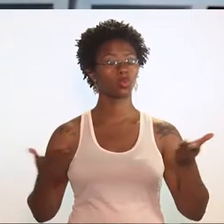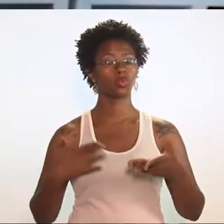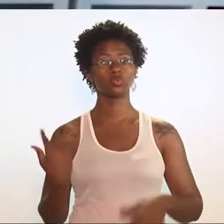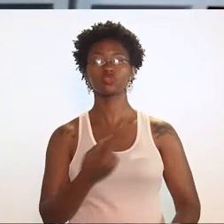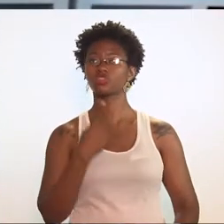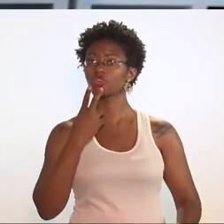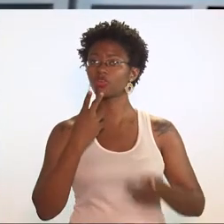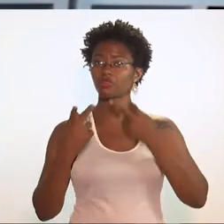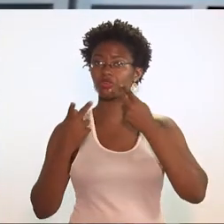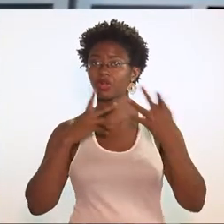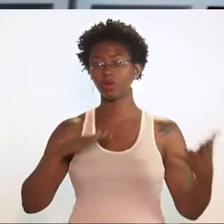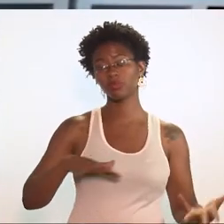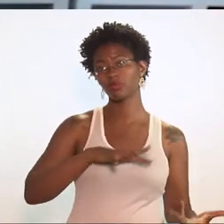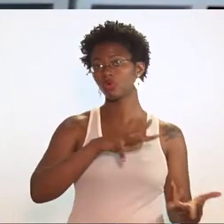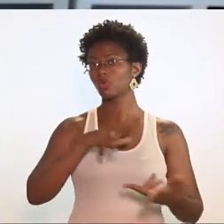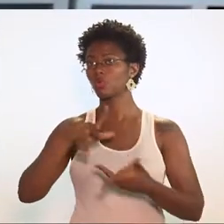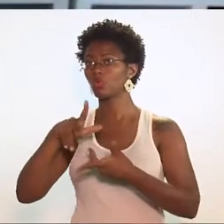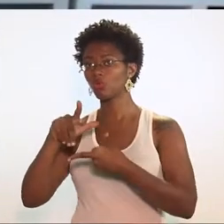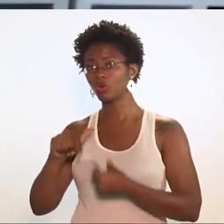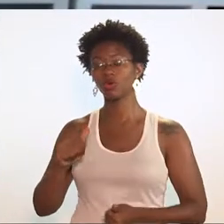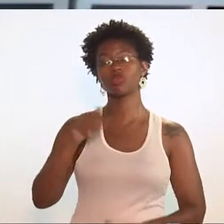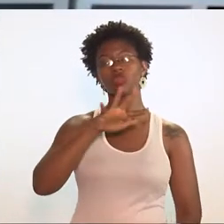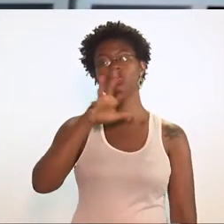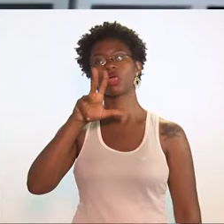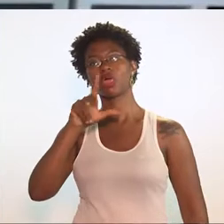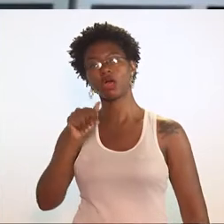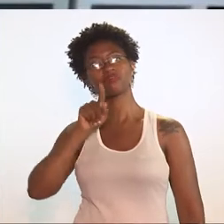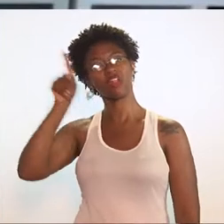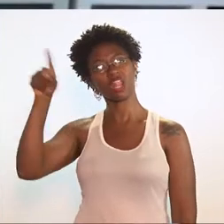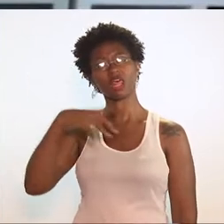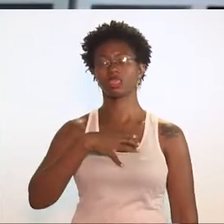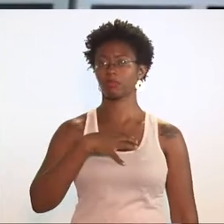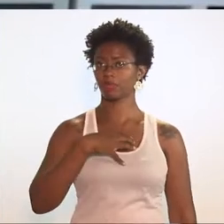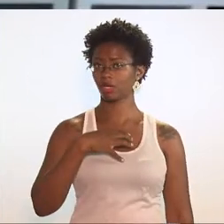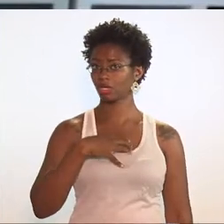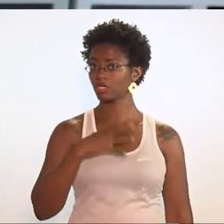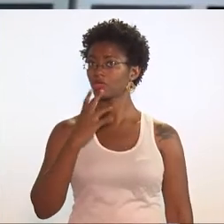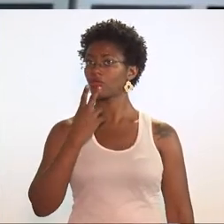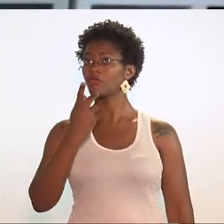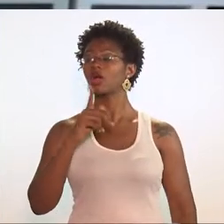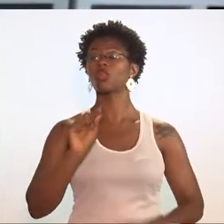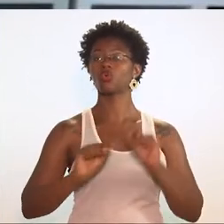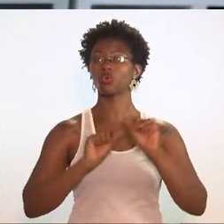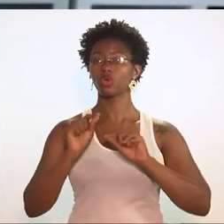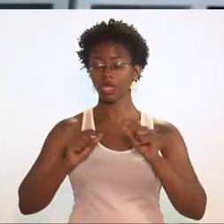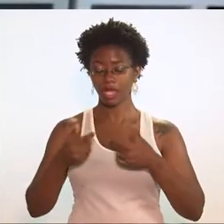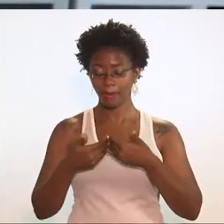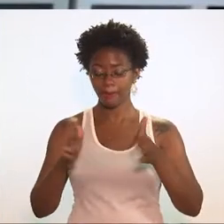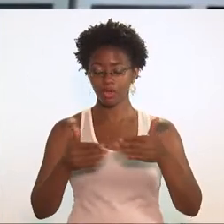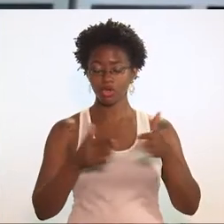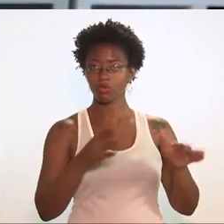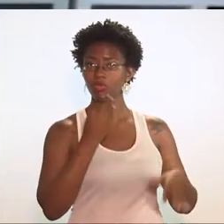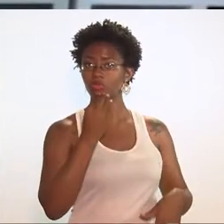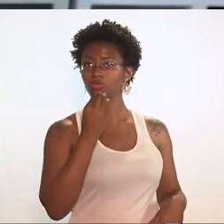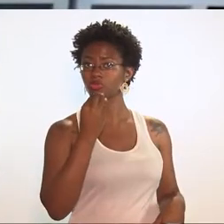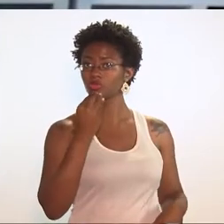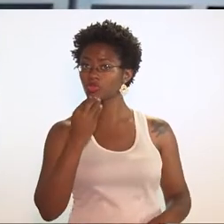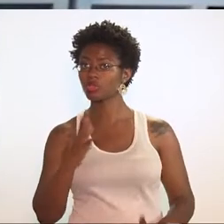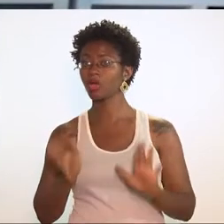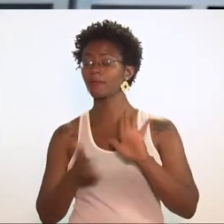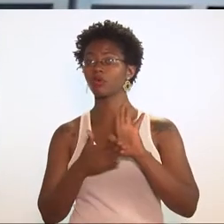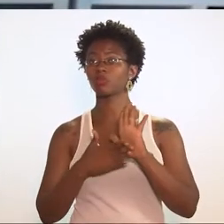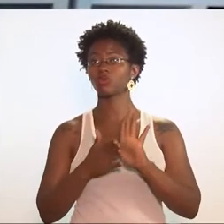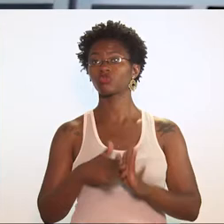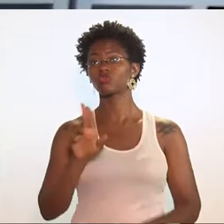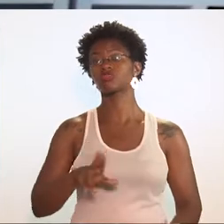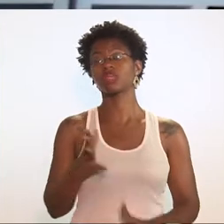Nosso programa de hoje vai trafegar pelo mundo dos blocos afro de Salvador, no ponto em que ele abre caminho para projetos com a proposta de